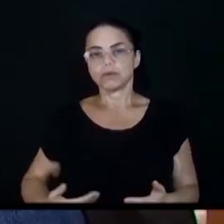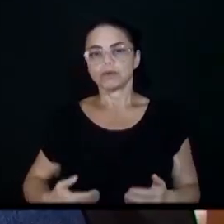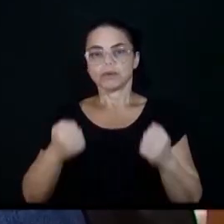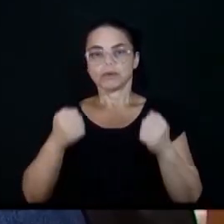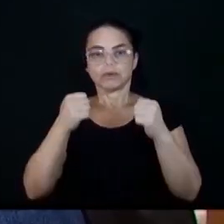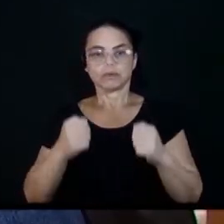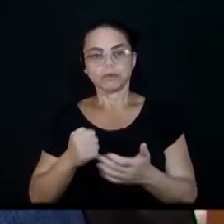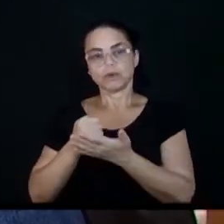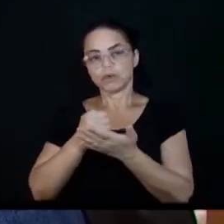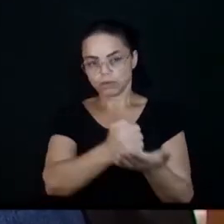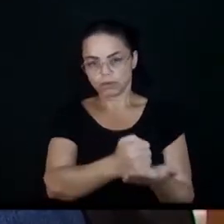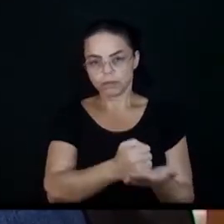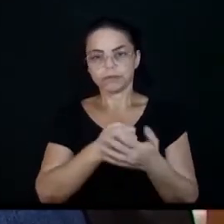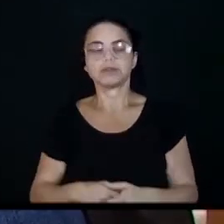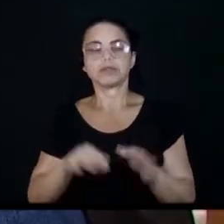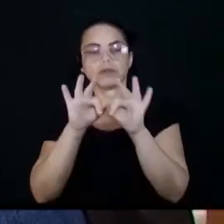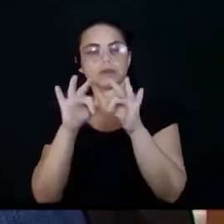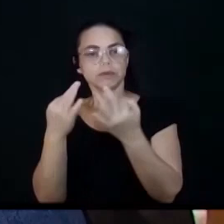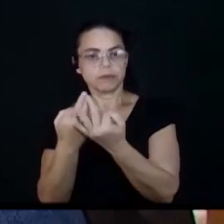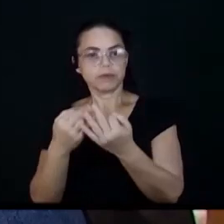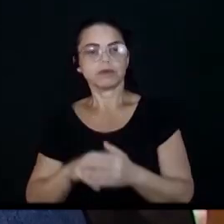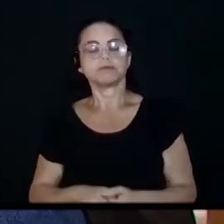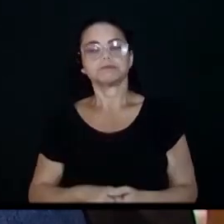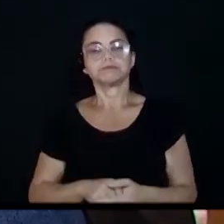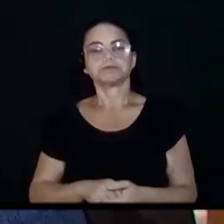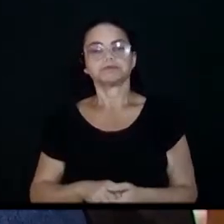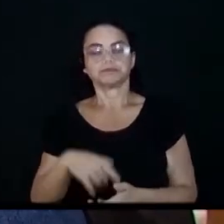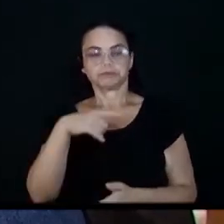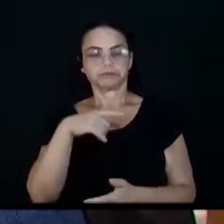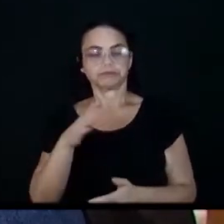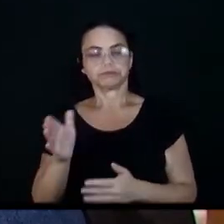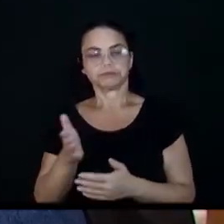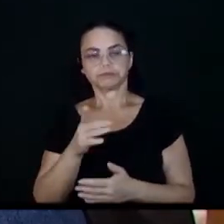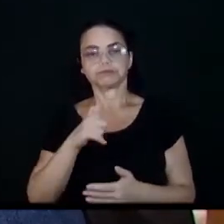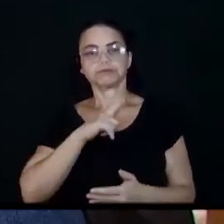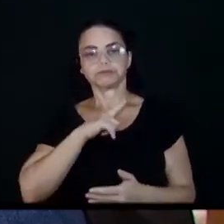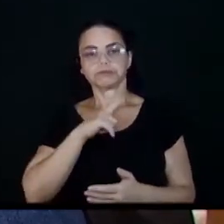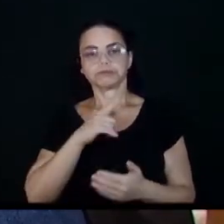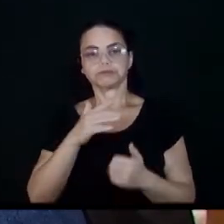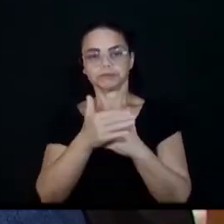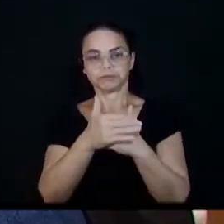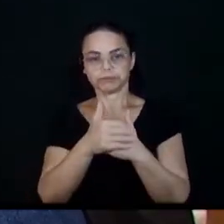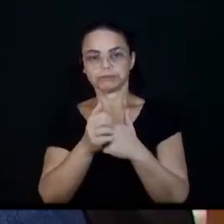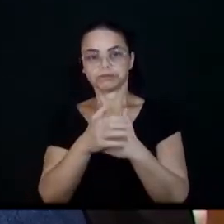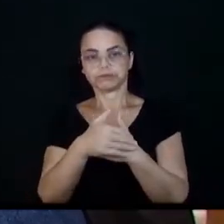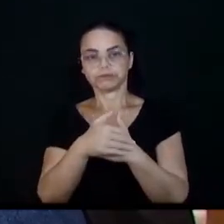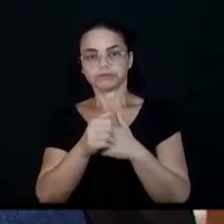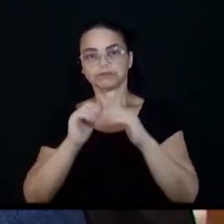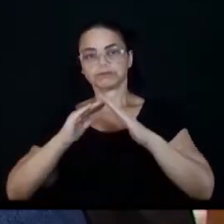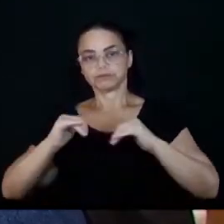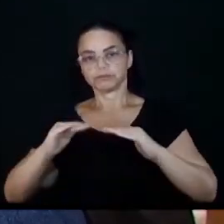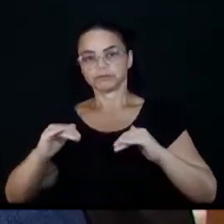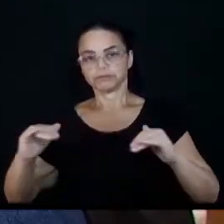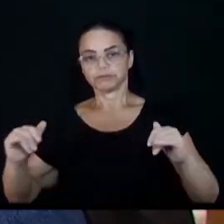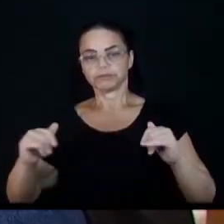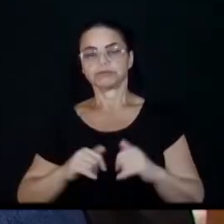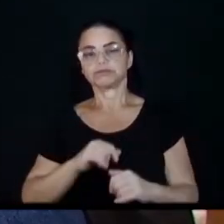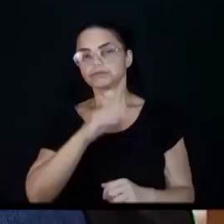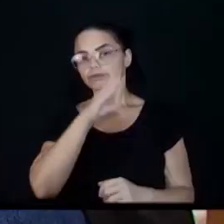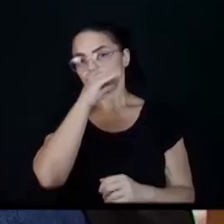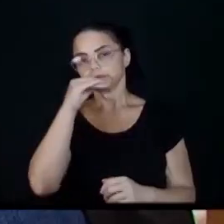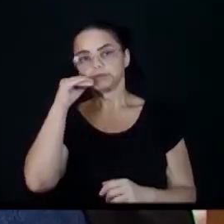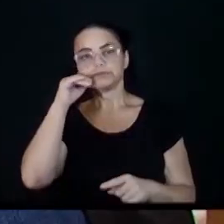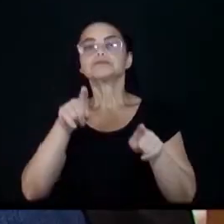essa família. Existe, né, um acolhimento, né, tanto aí para as crianças, né, os adolescentes, mas também para